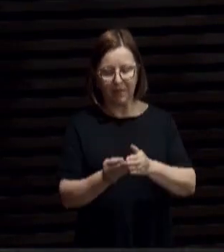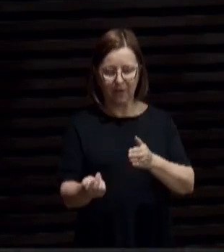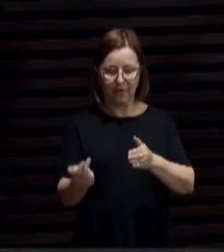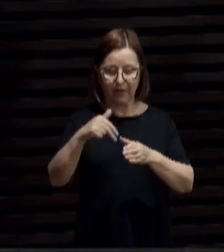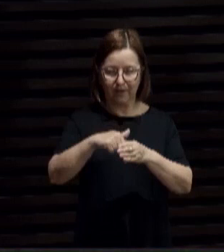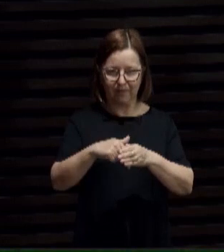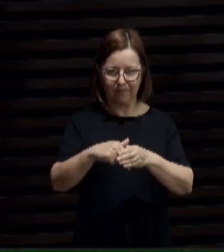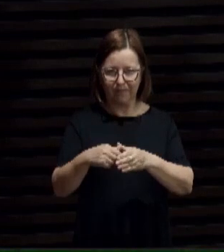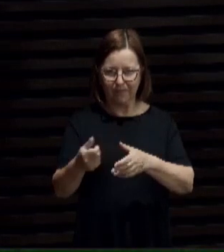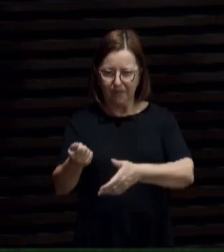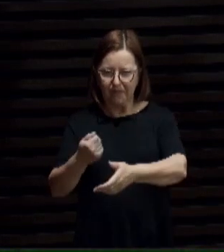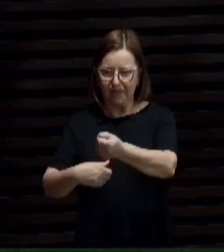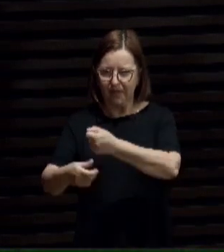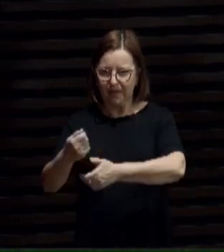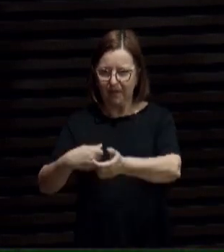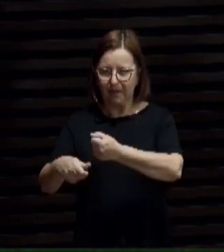rede para a terra cheia de